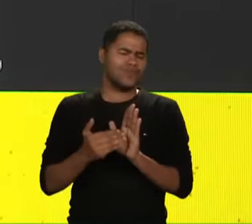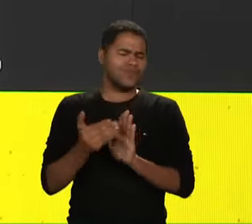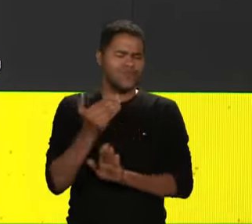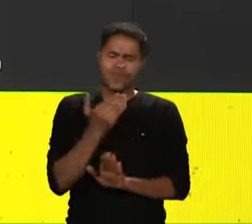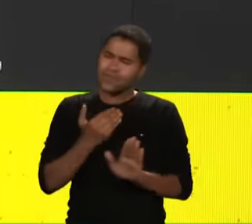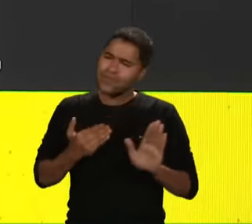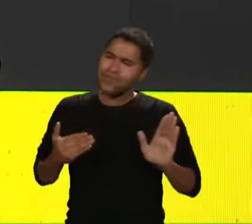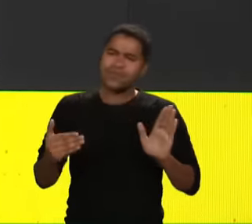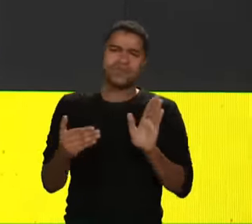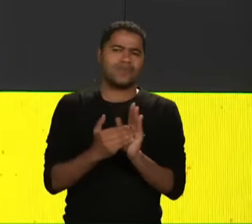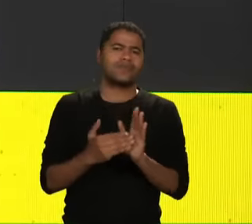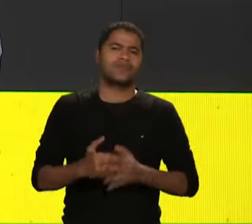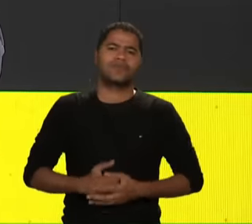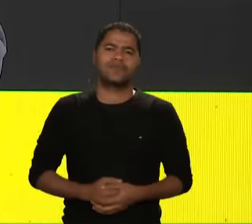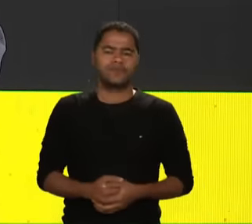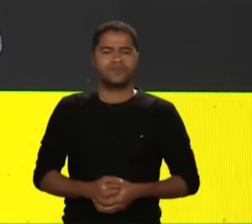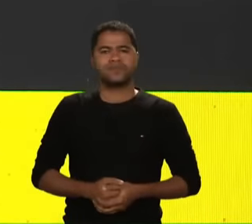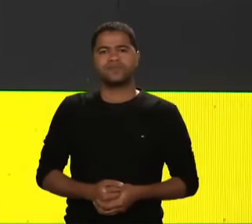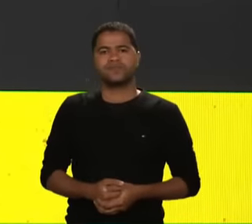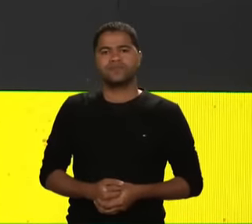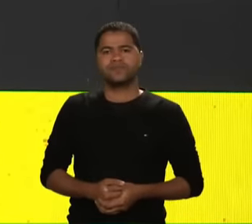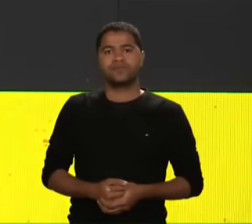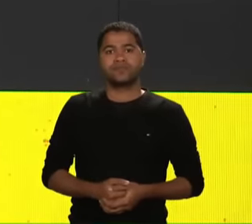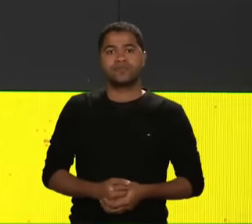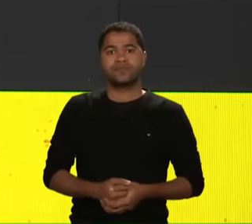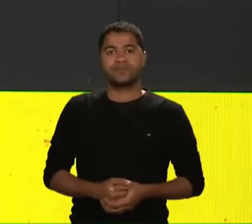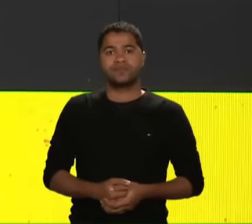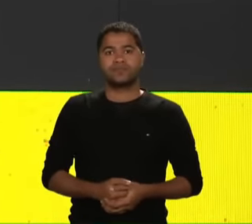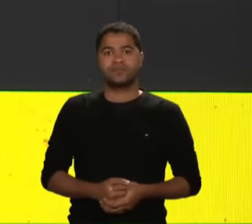tudo, tudo, tudo.